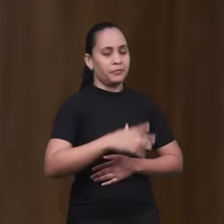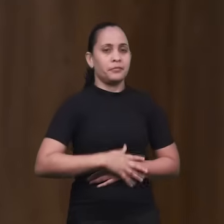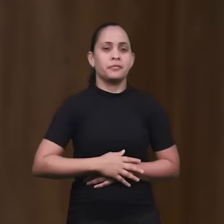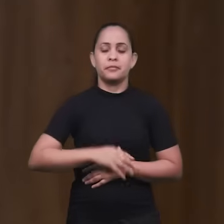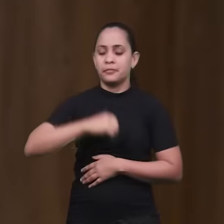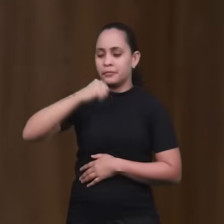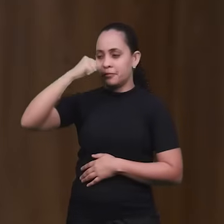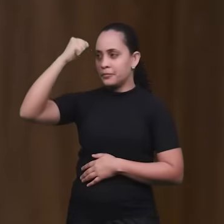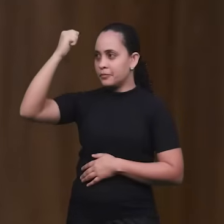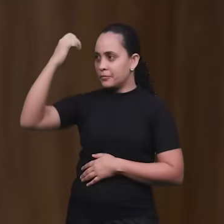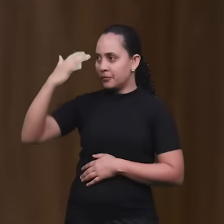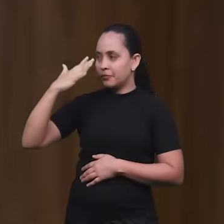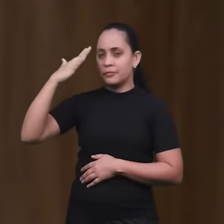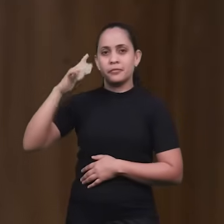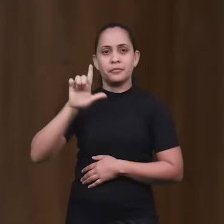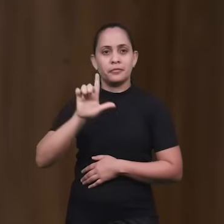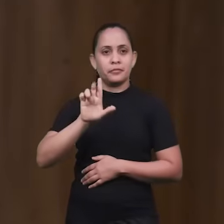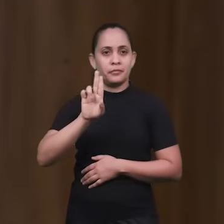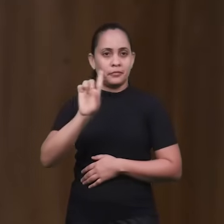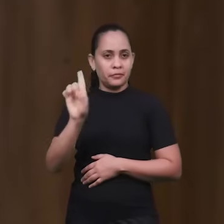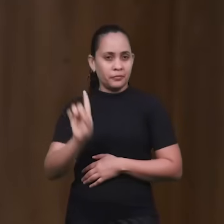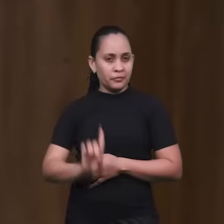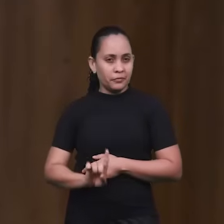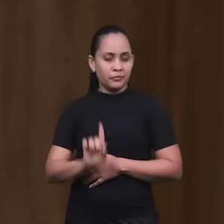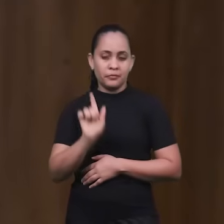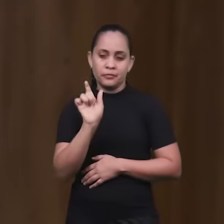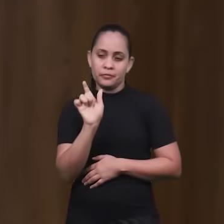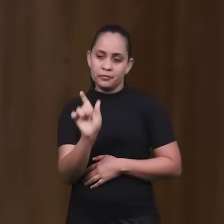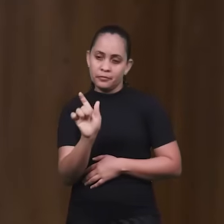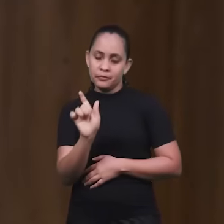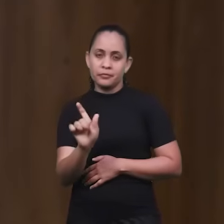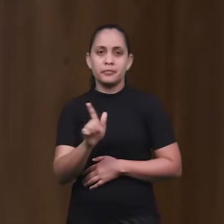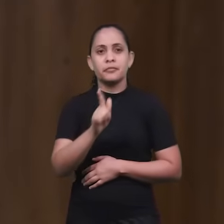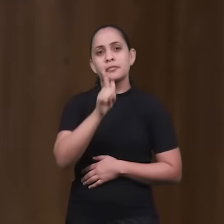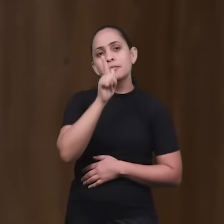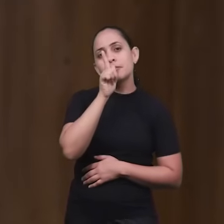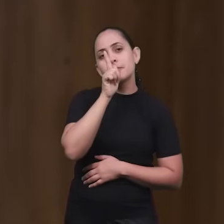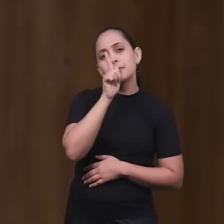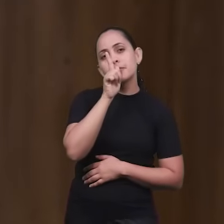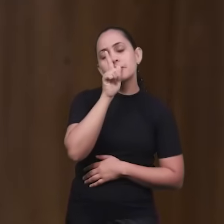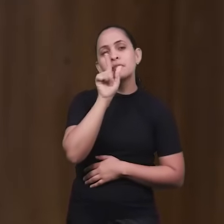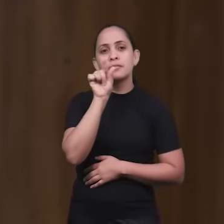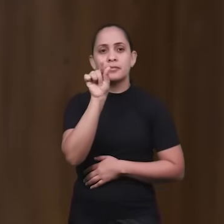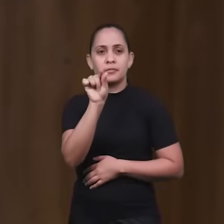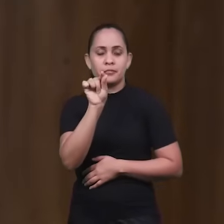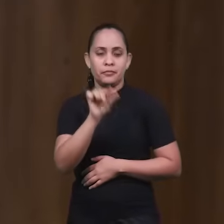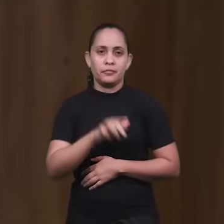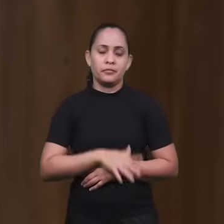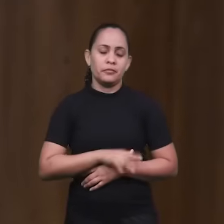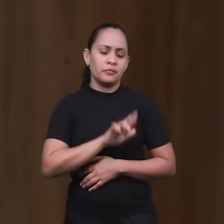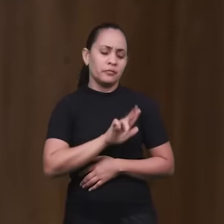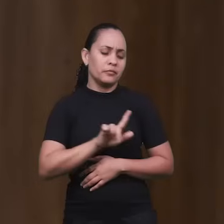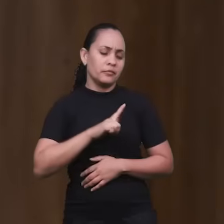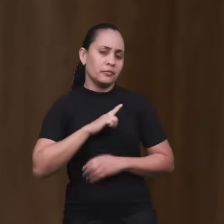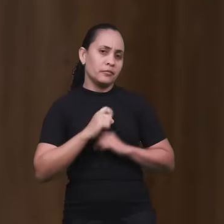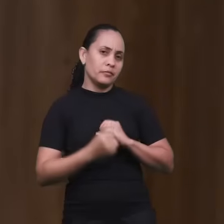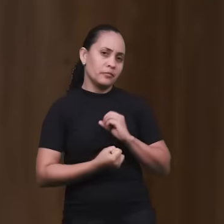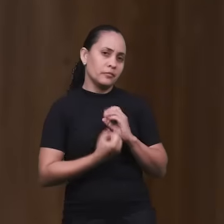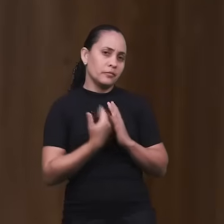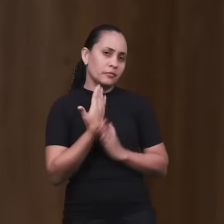a luz com a expressão grega, phos. É a luz que não foi